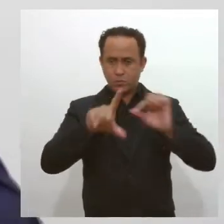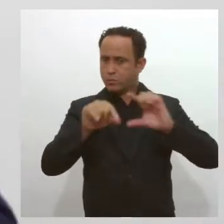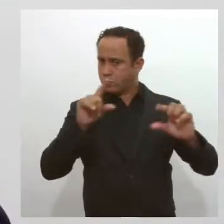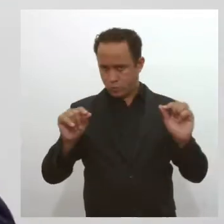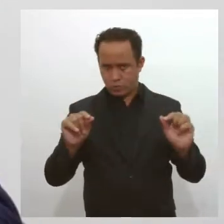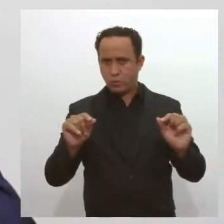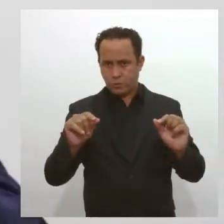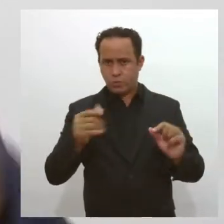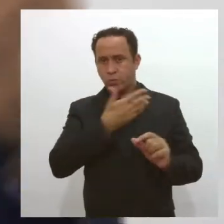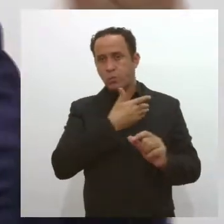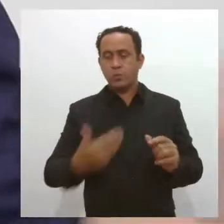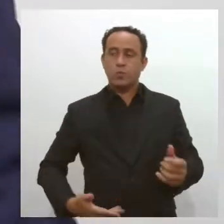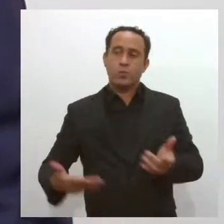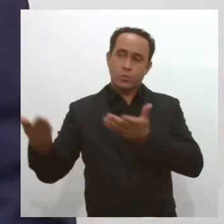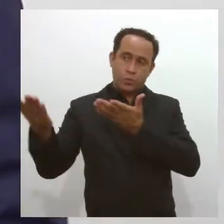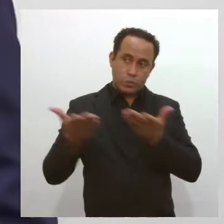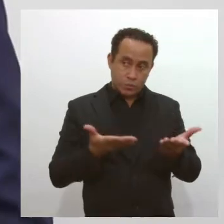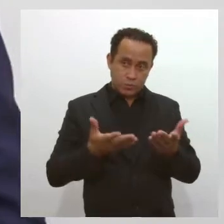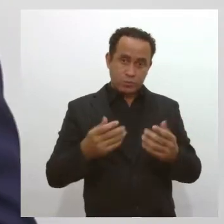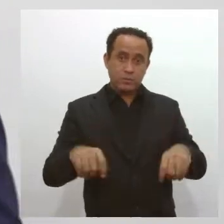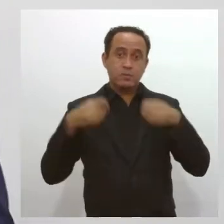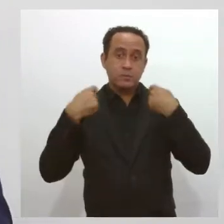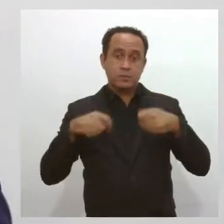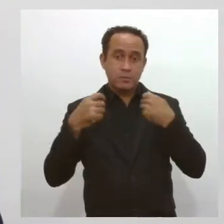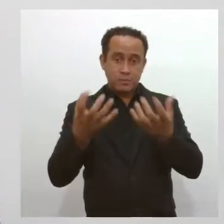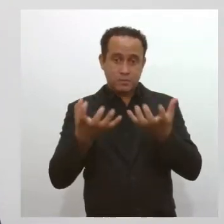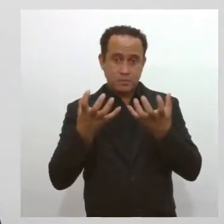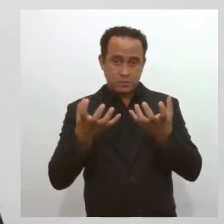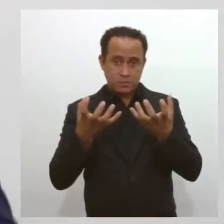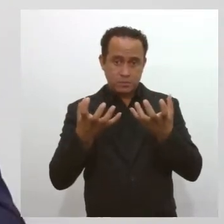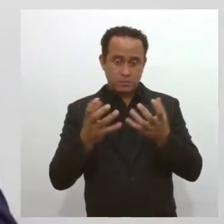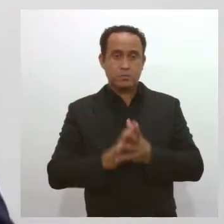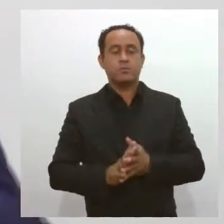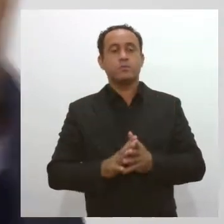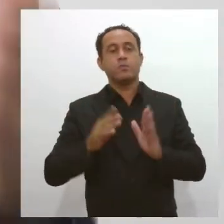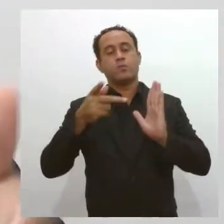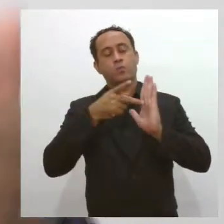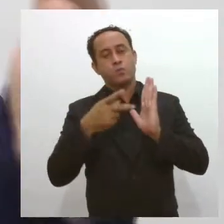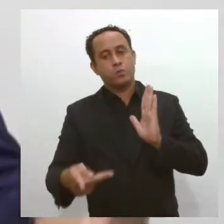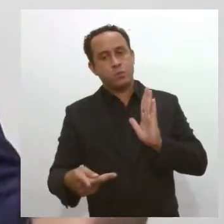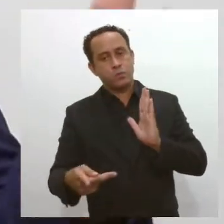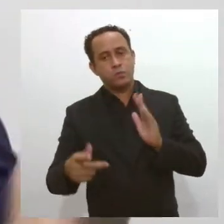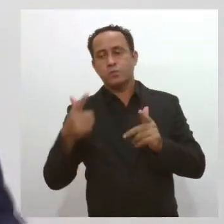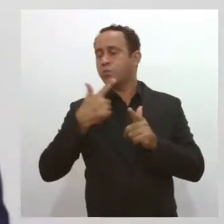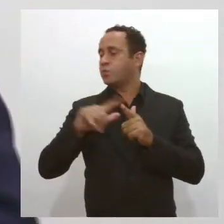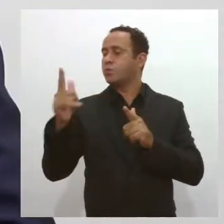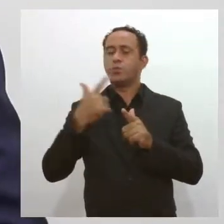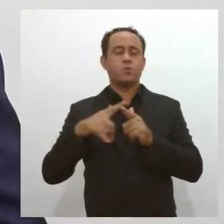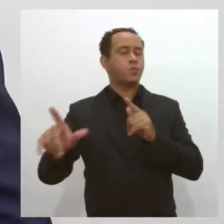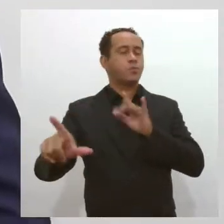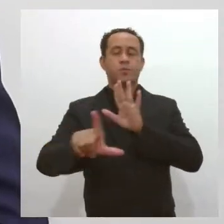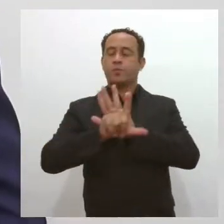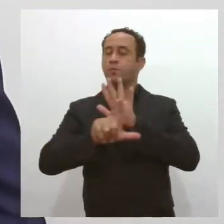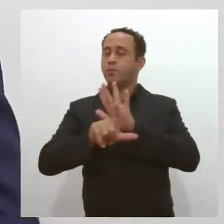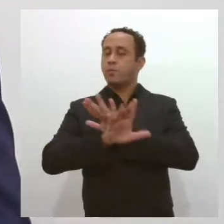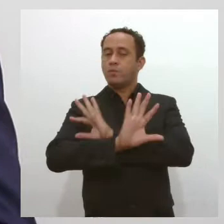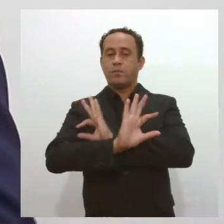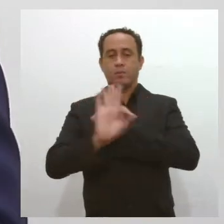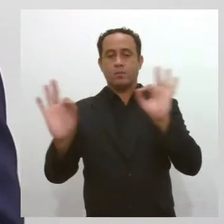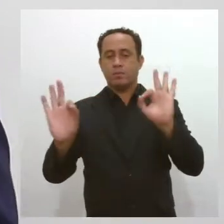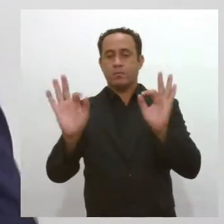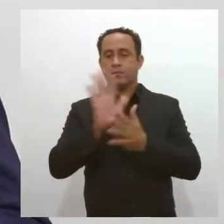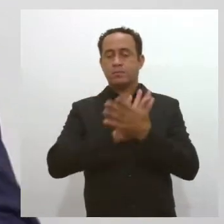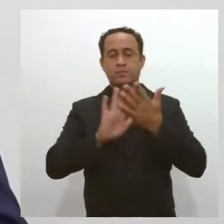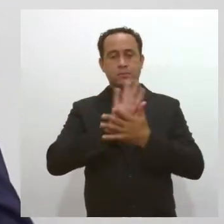governo convoca se desejar, como o BESP não onera o Estado na legislação atual e